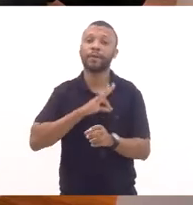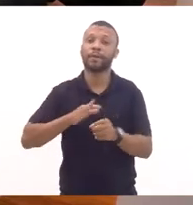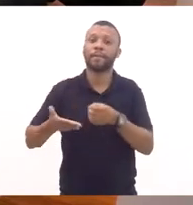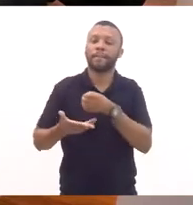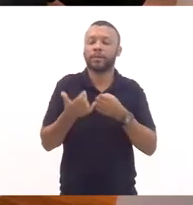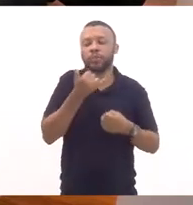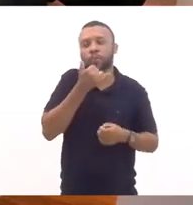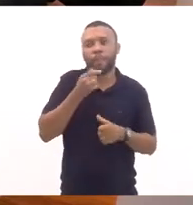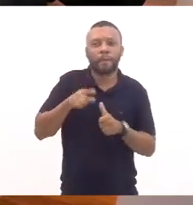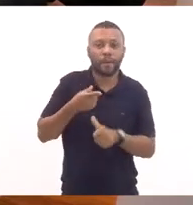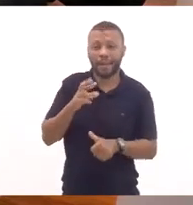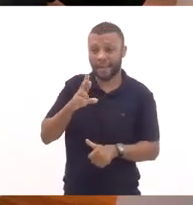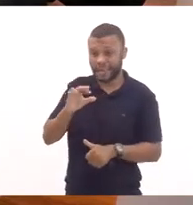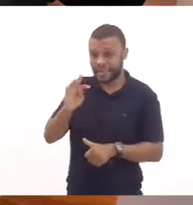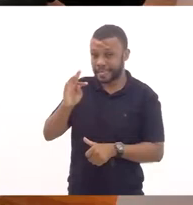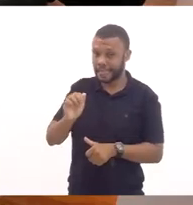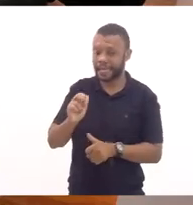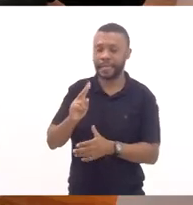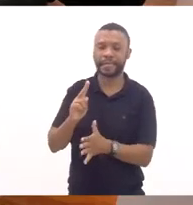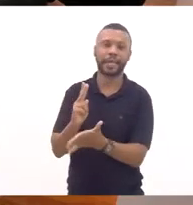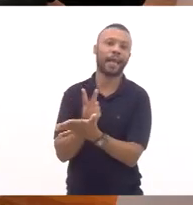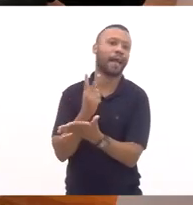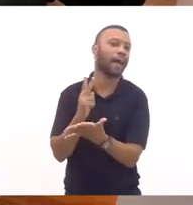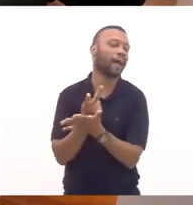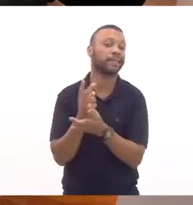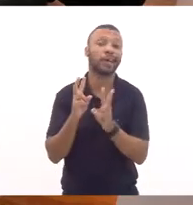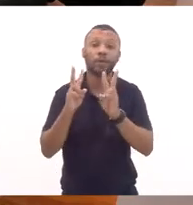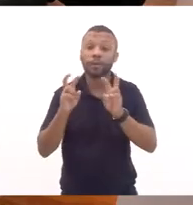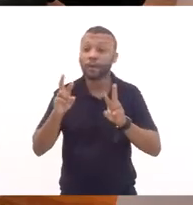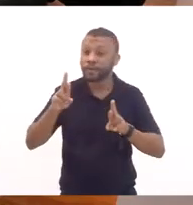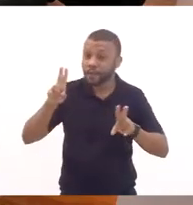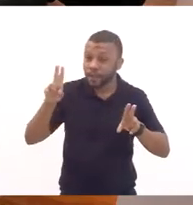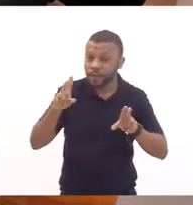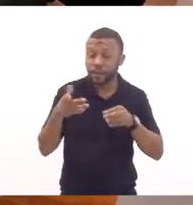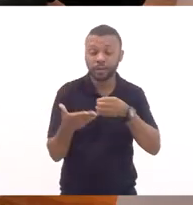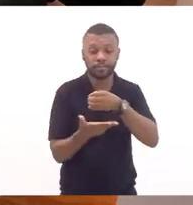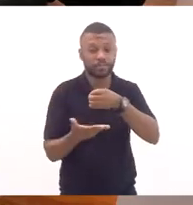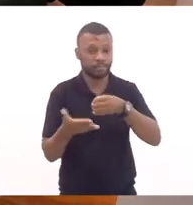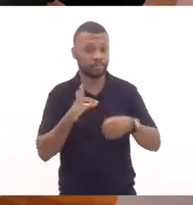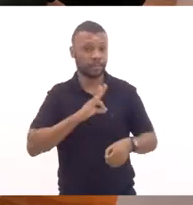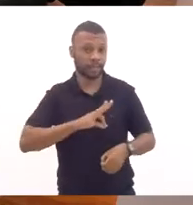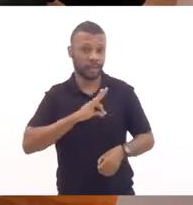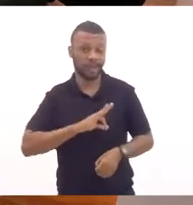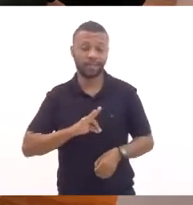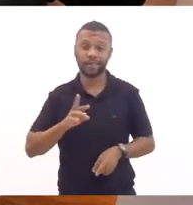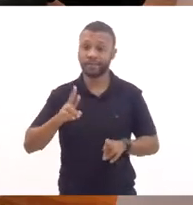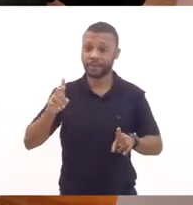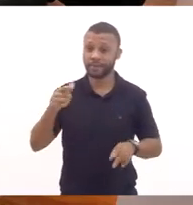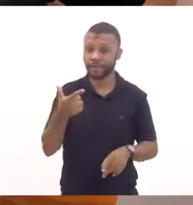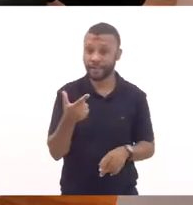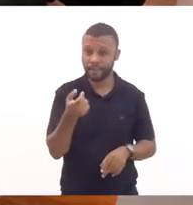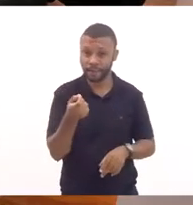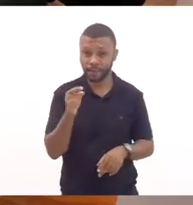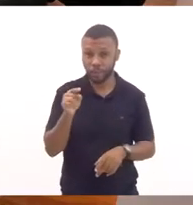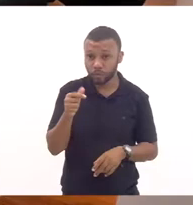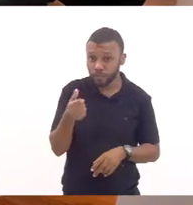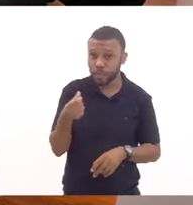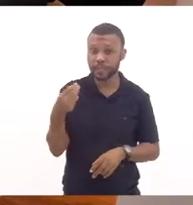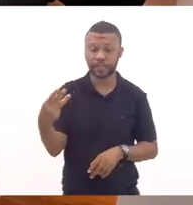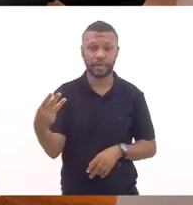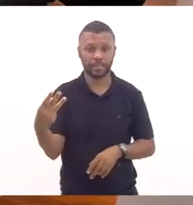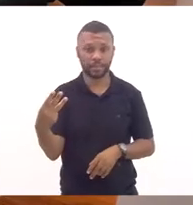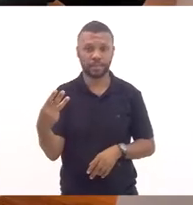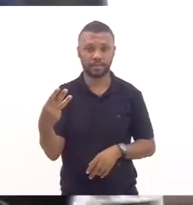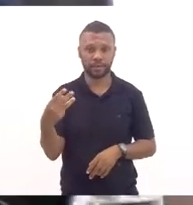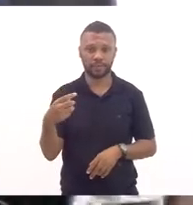errada. A questão do piso, a diferença é de 20,13, desde que nós assumimos o